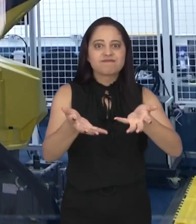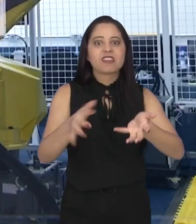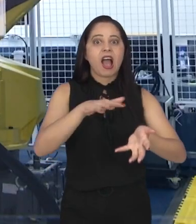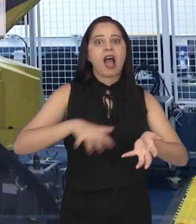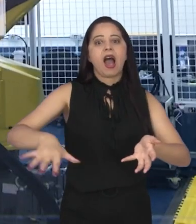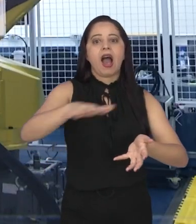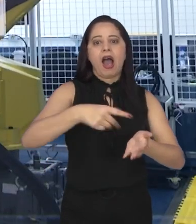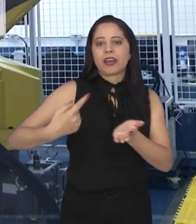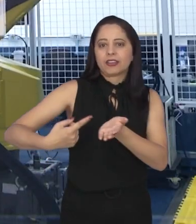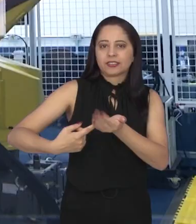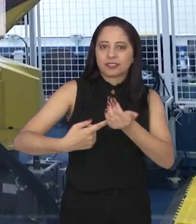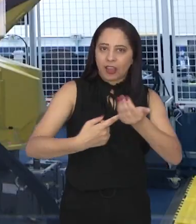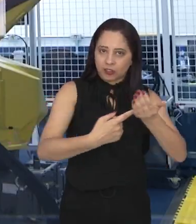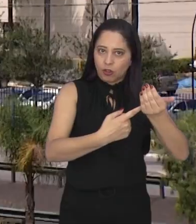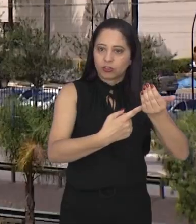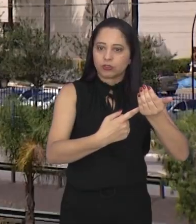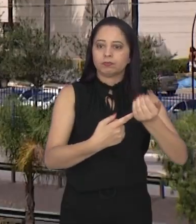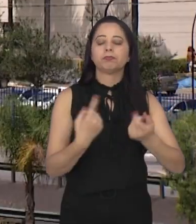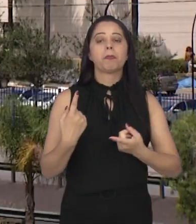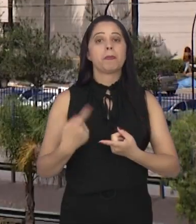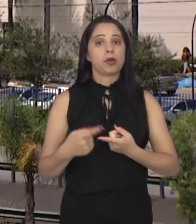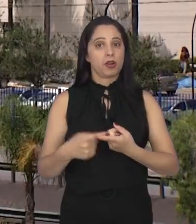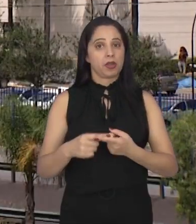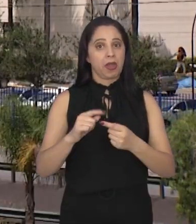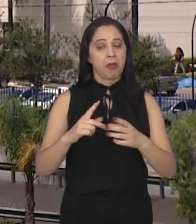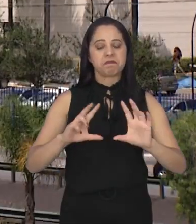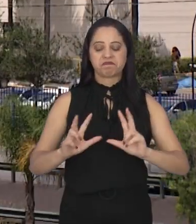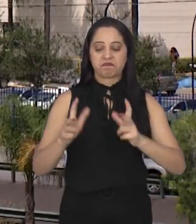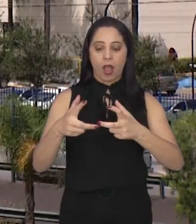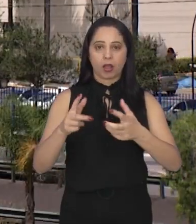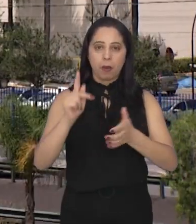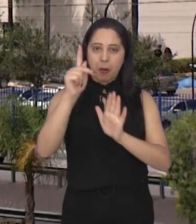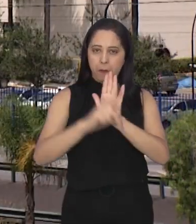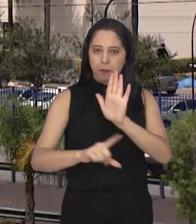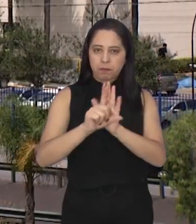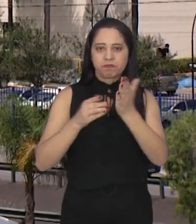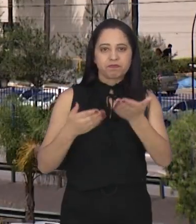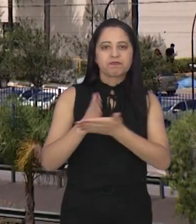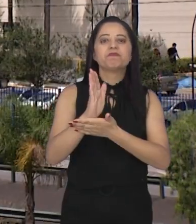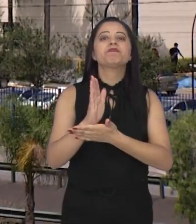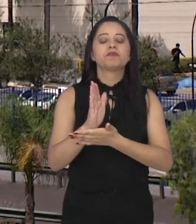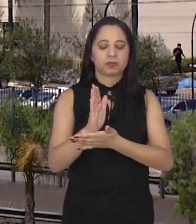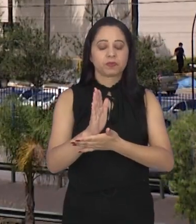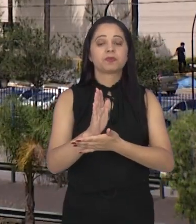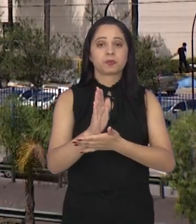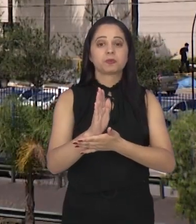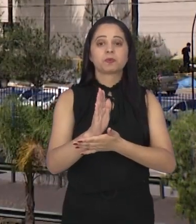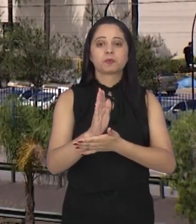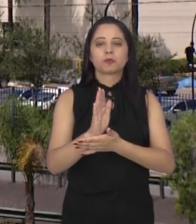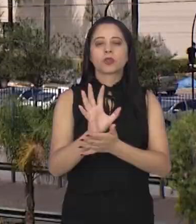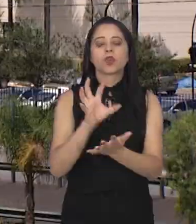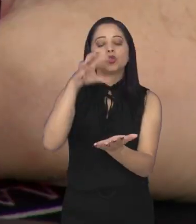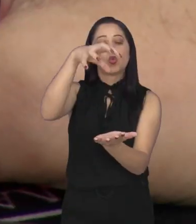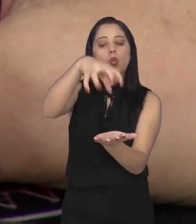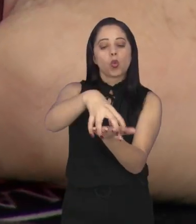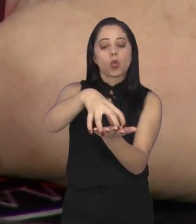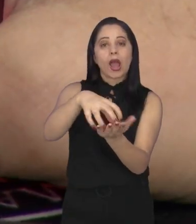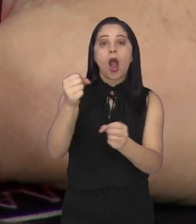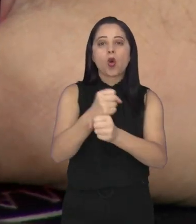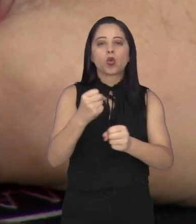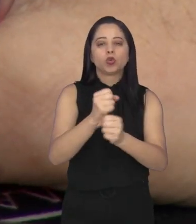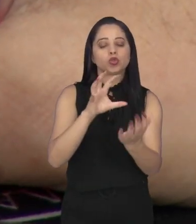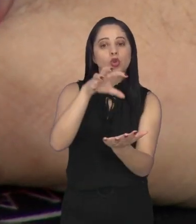no setor da tecnologia. Isso porque a Câmara aprovou um projeto de lei que vai criar, no município, um